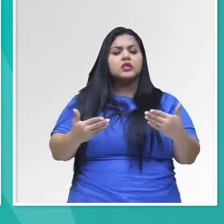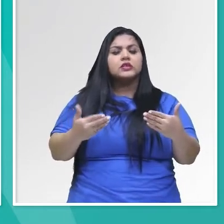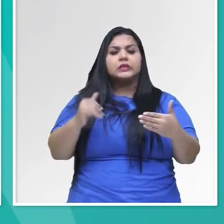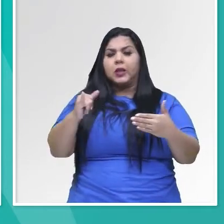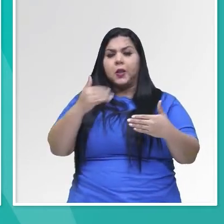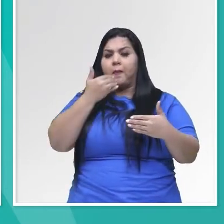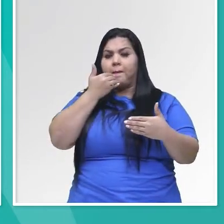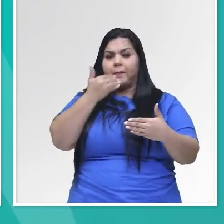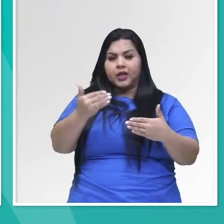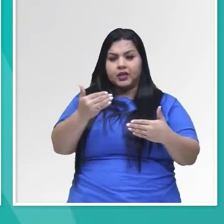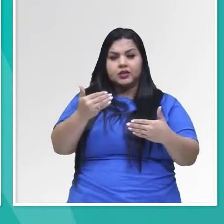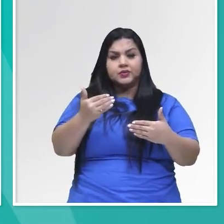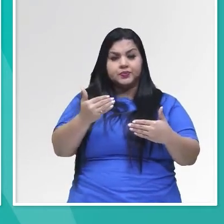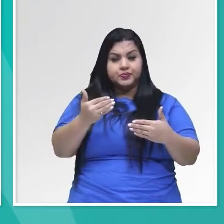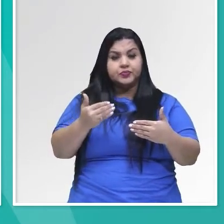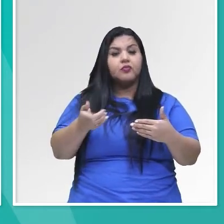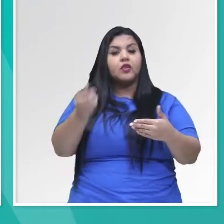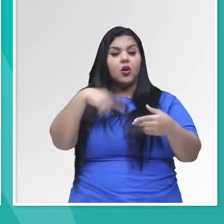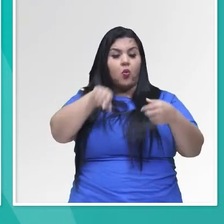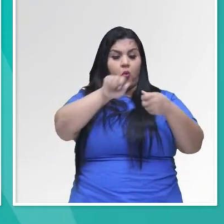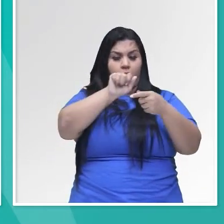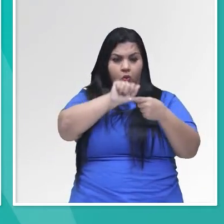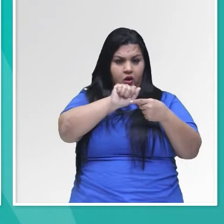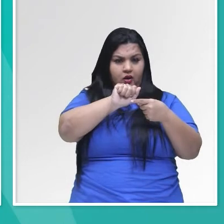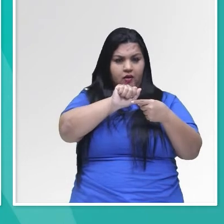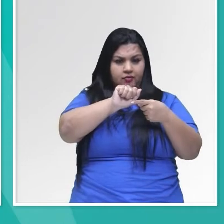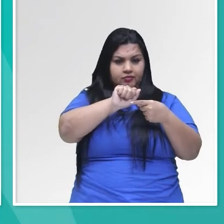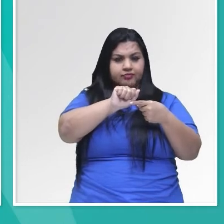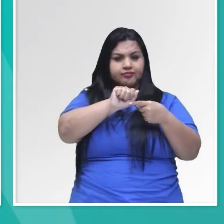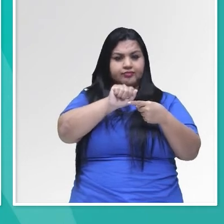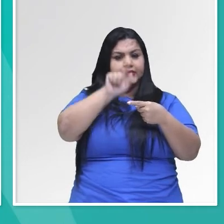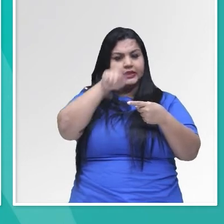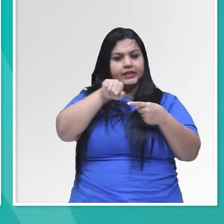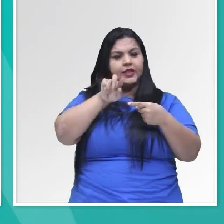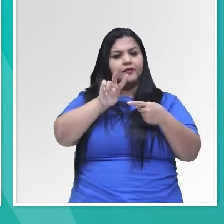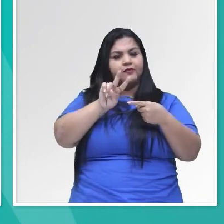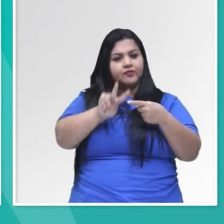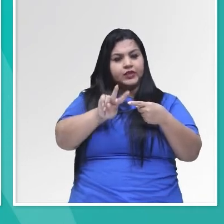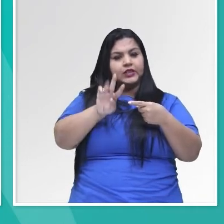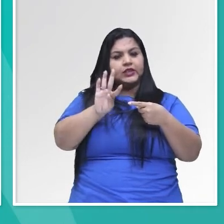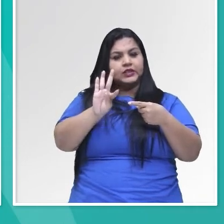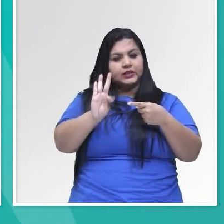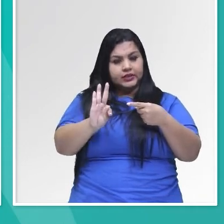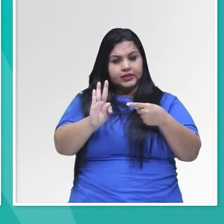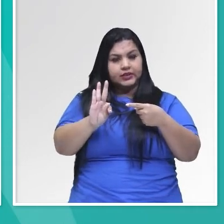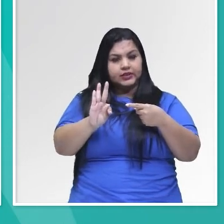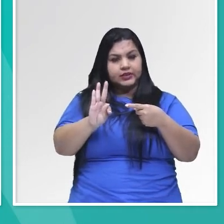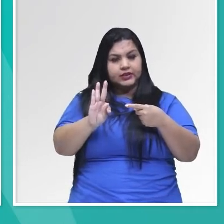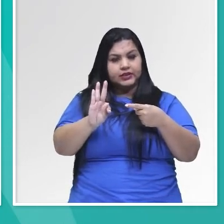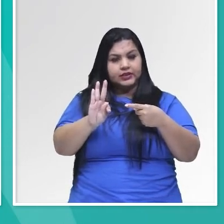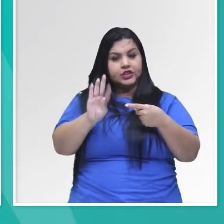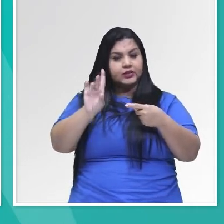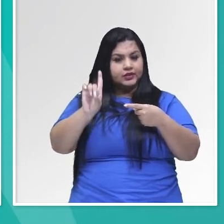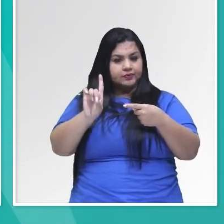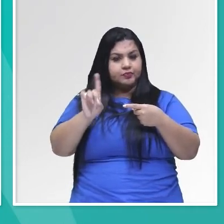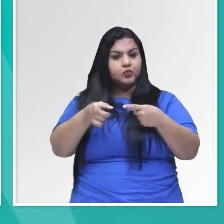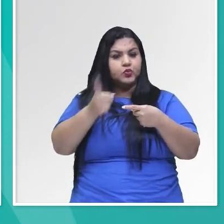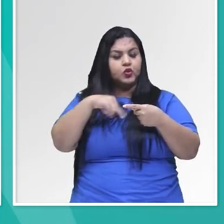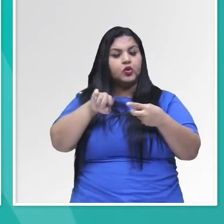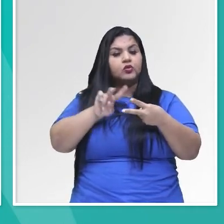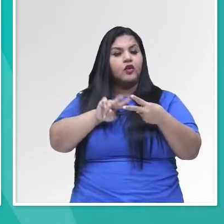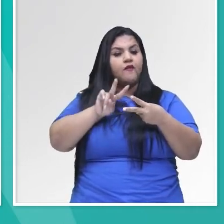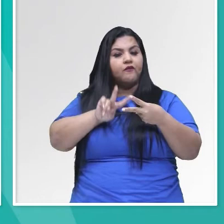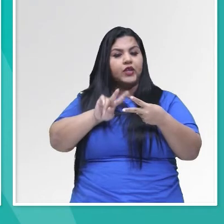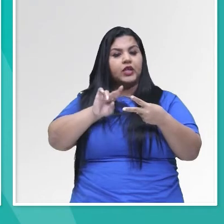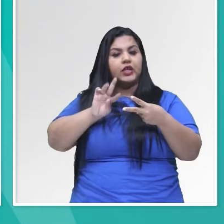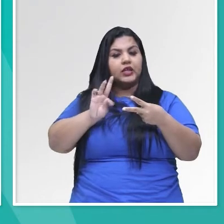pede preposição, ele é verbo transitivo direto. Professor, eu gostei disso aí, eu quero exercitar. Tá bom, então, vamos lá. Tá aí,